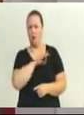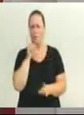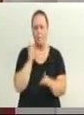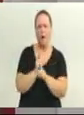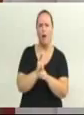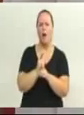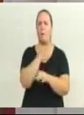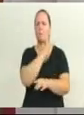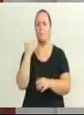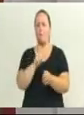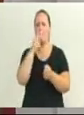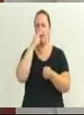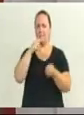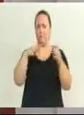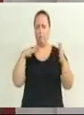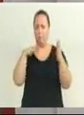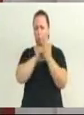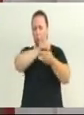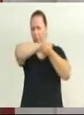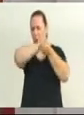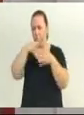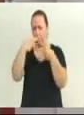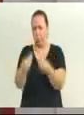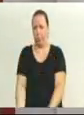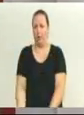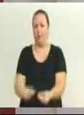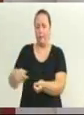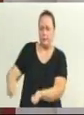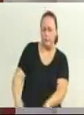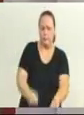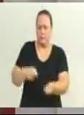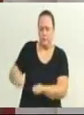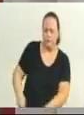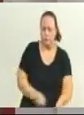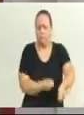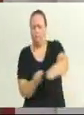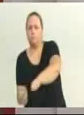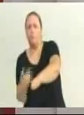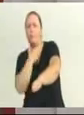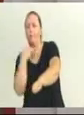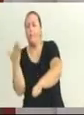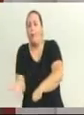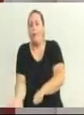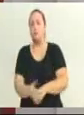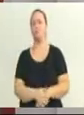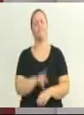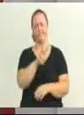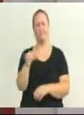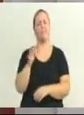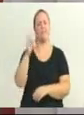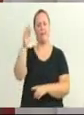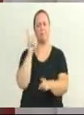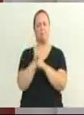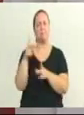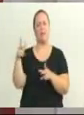dentro do caixão do IML. Ele cansou de fazer isso. E é mais um, é mais um que logo, logo cai aí, se arrebenta, se mete debaixo de um caminhão